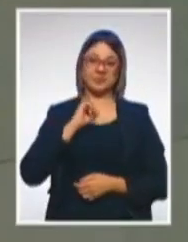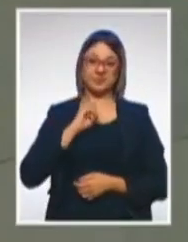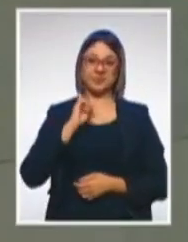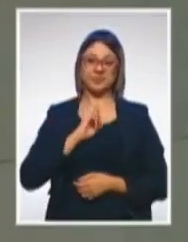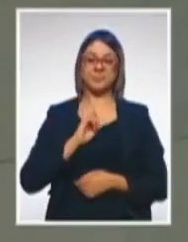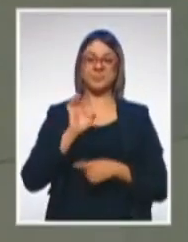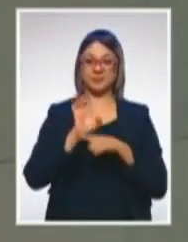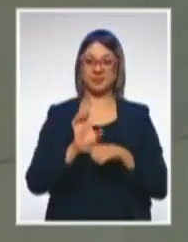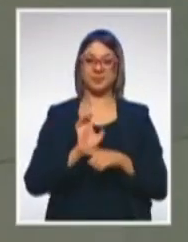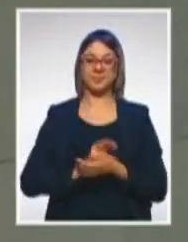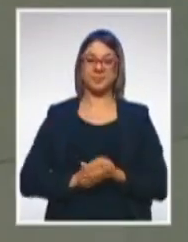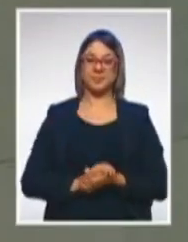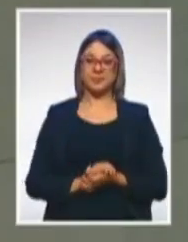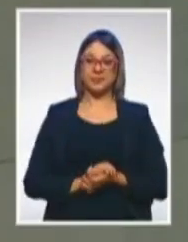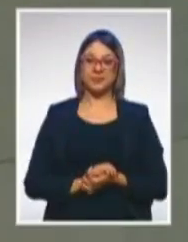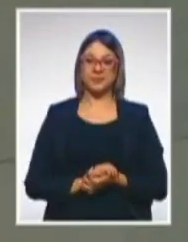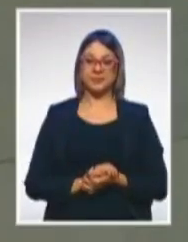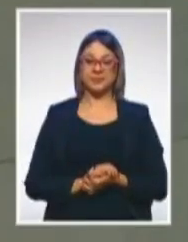Gerais.